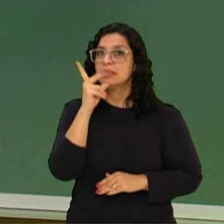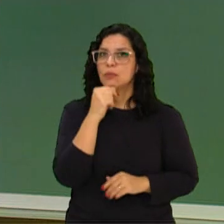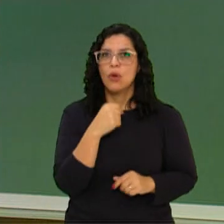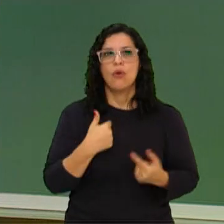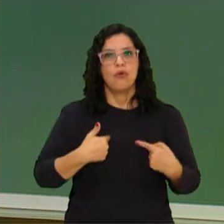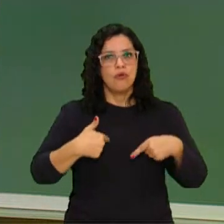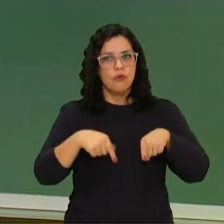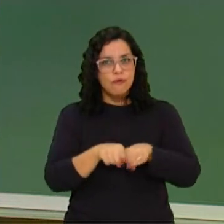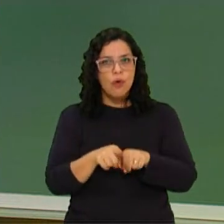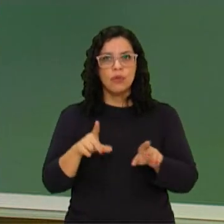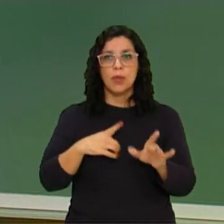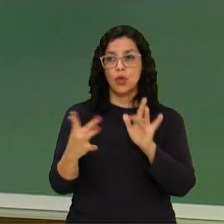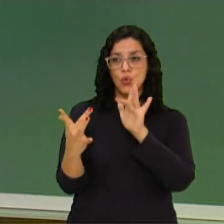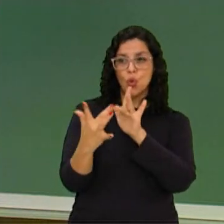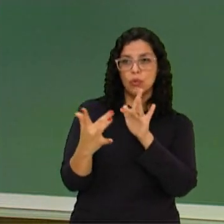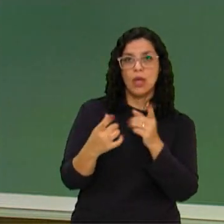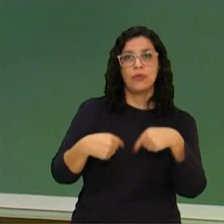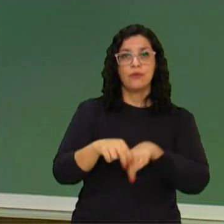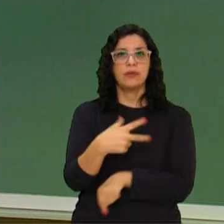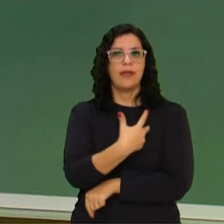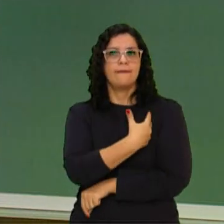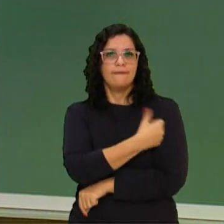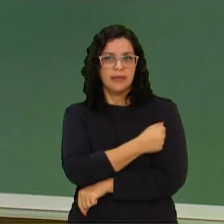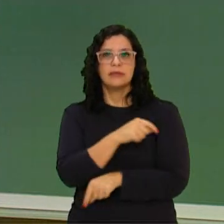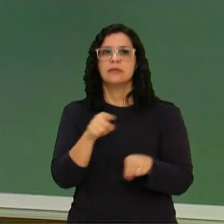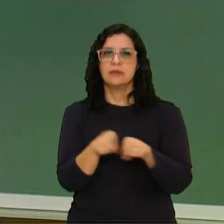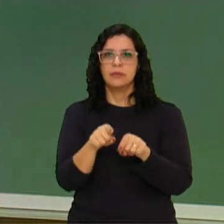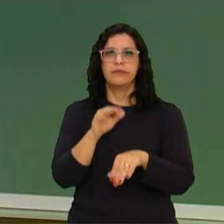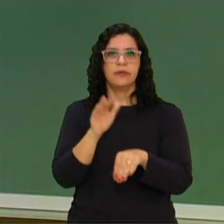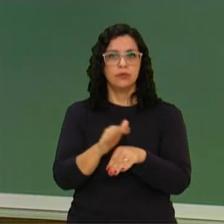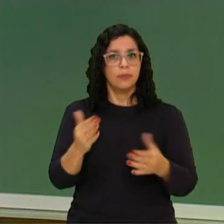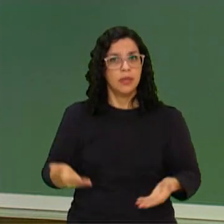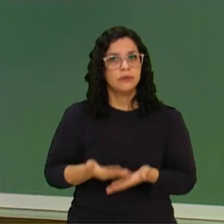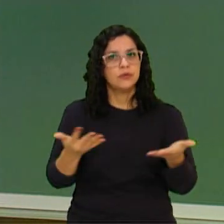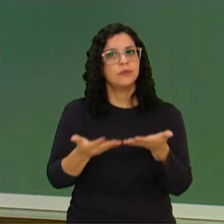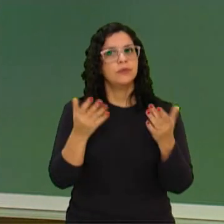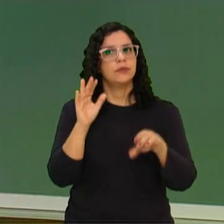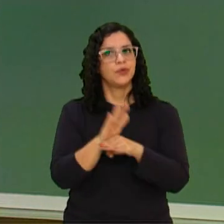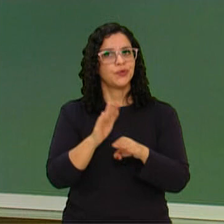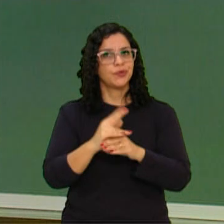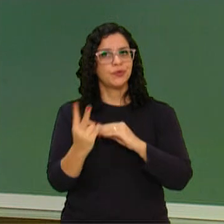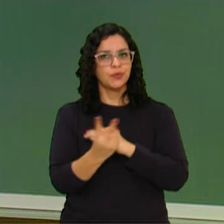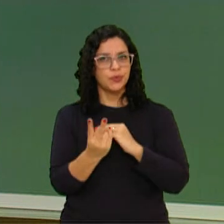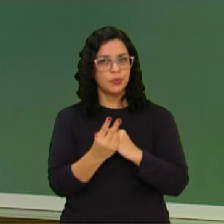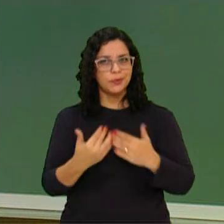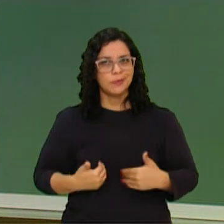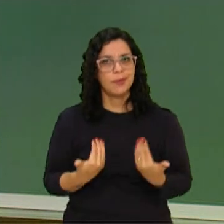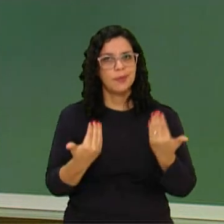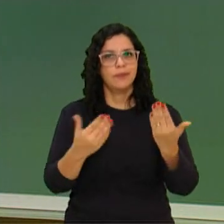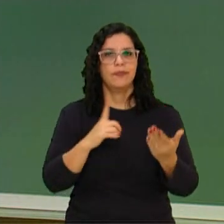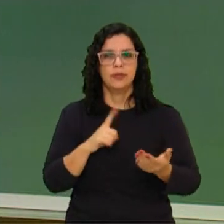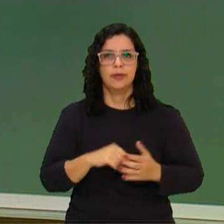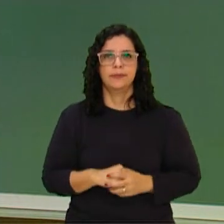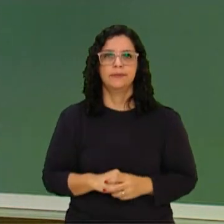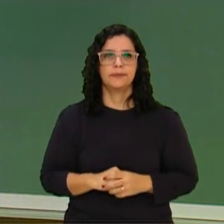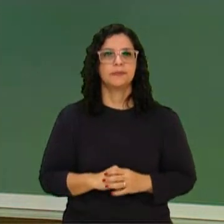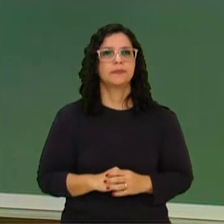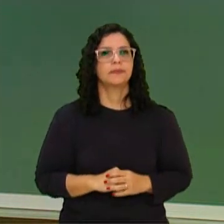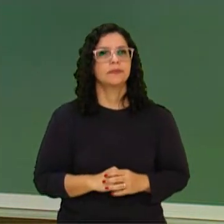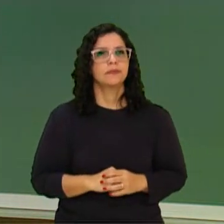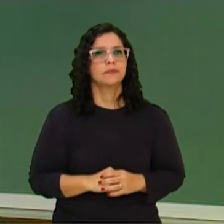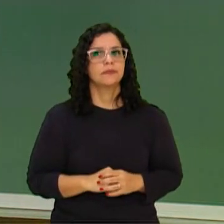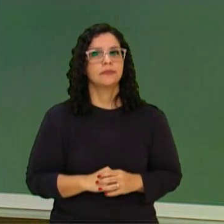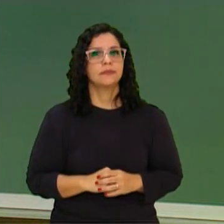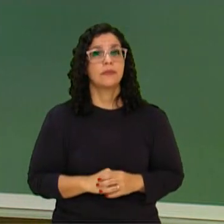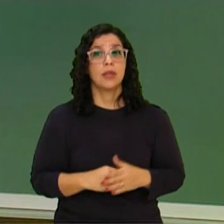né, para isso vai ter as vacinas, que depois a gente vai ver, né, que vai estimular muita coisa ali, para que ele tenha um reconhecimento